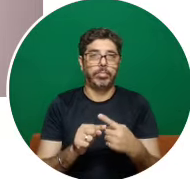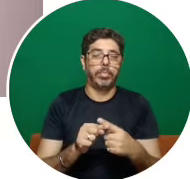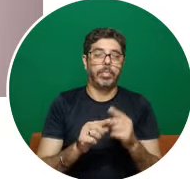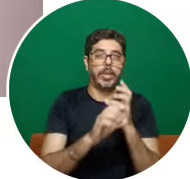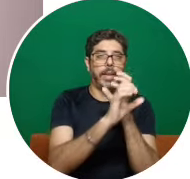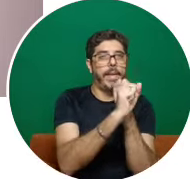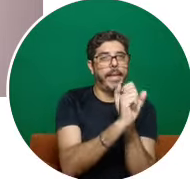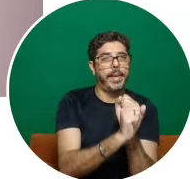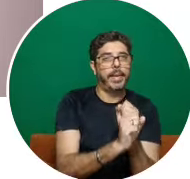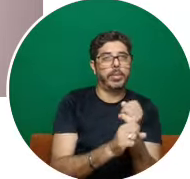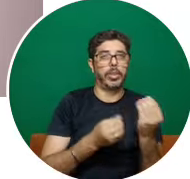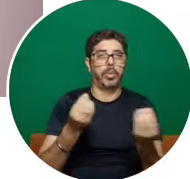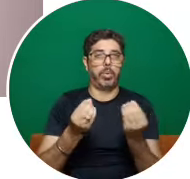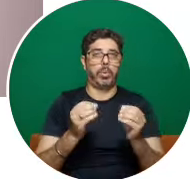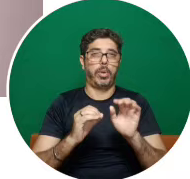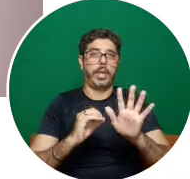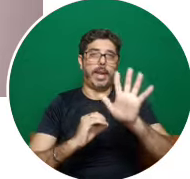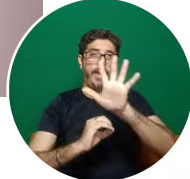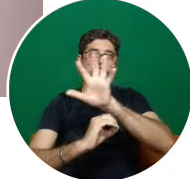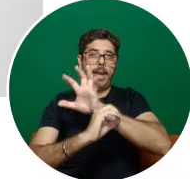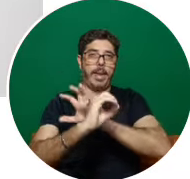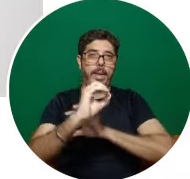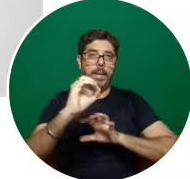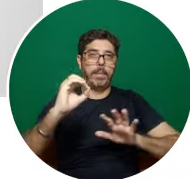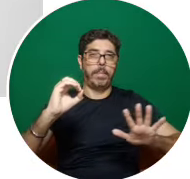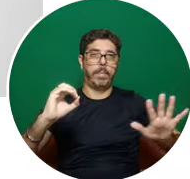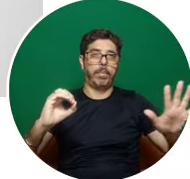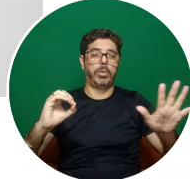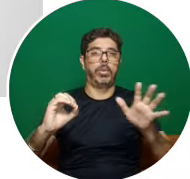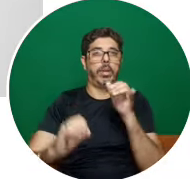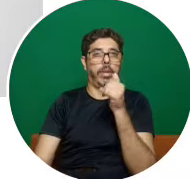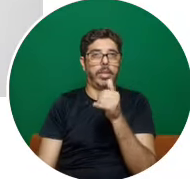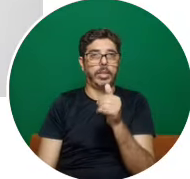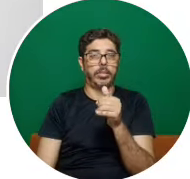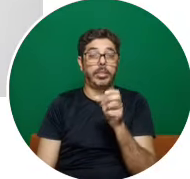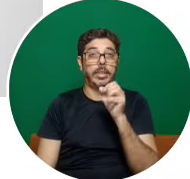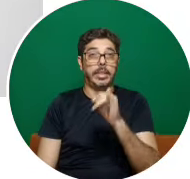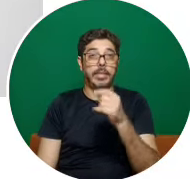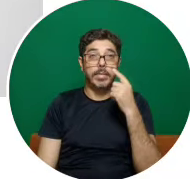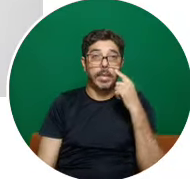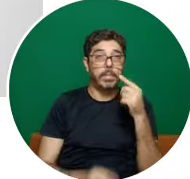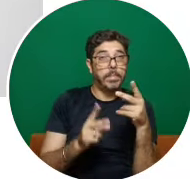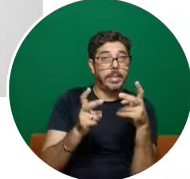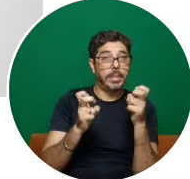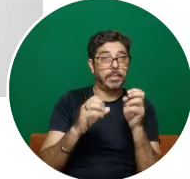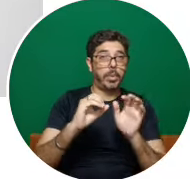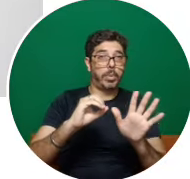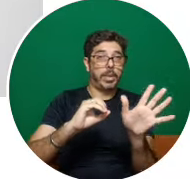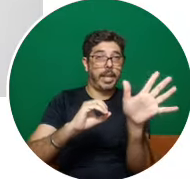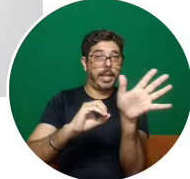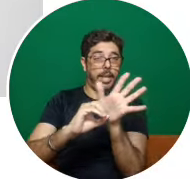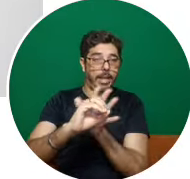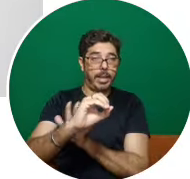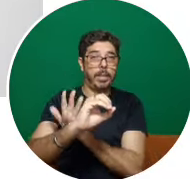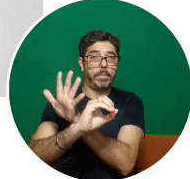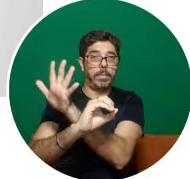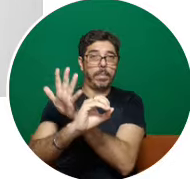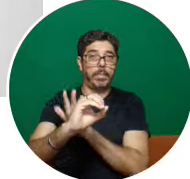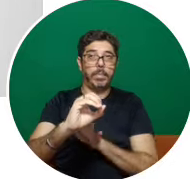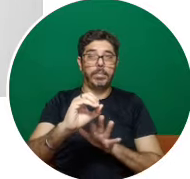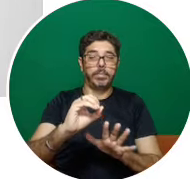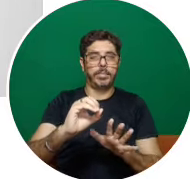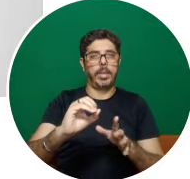e também facilita muito os cálculos de campos elétricos. Quando nós precisamos determinar um campo elétrico, geralmente é mais fácil determinar primeiro